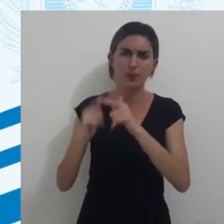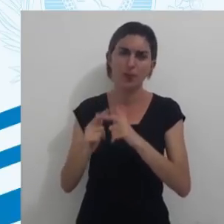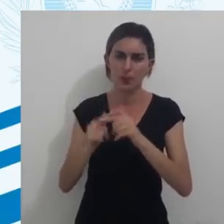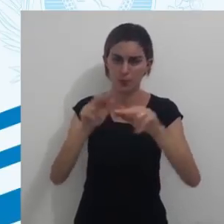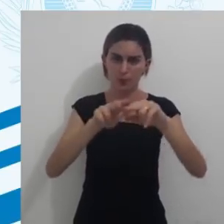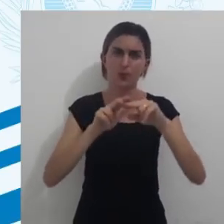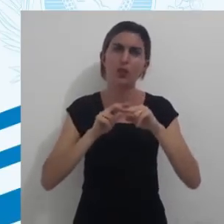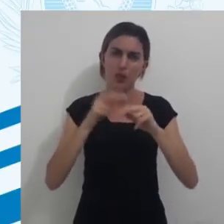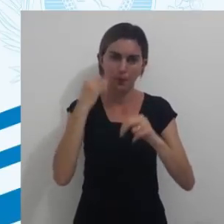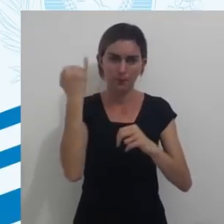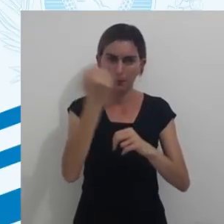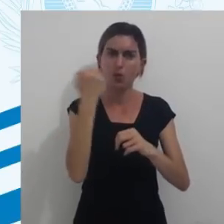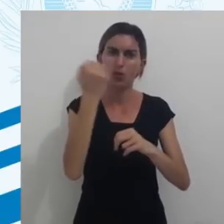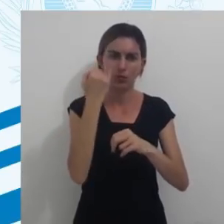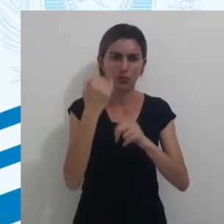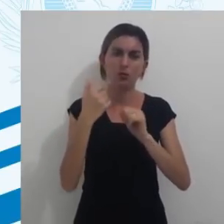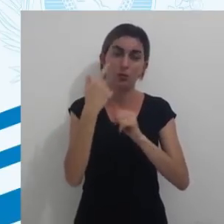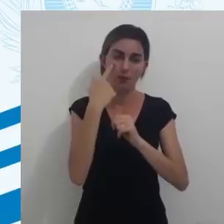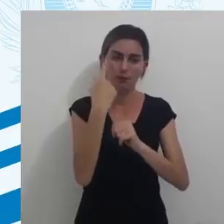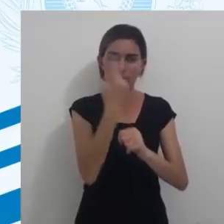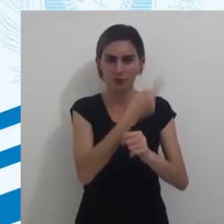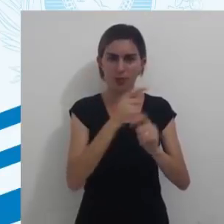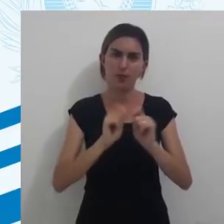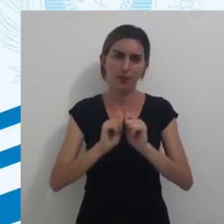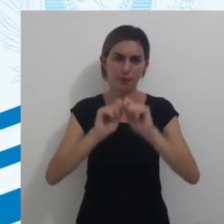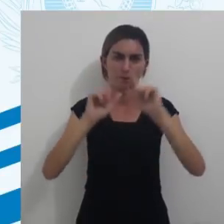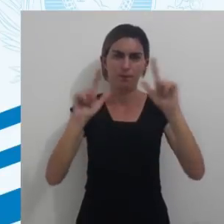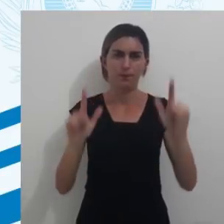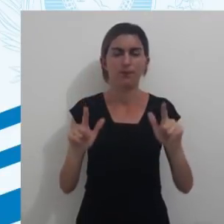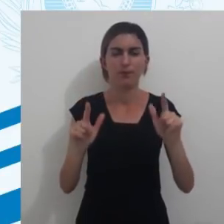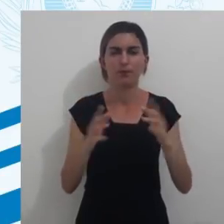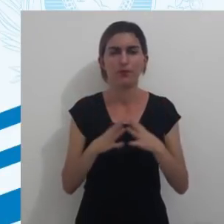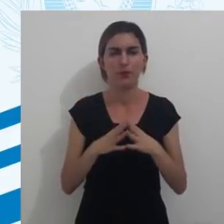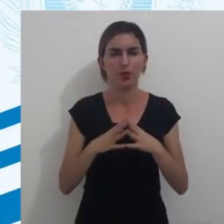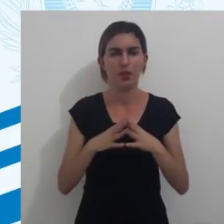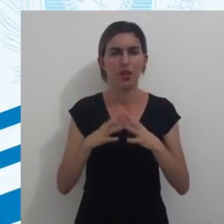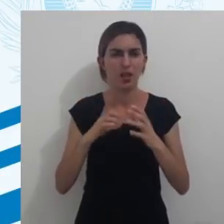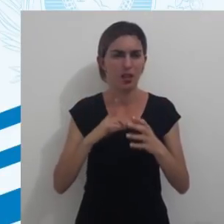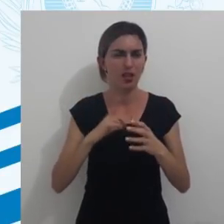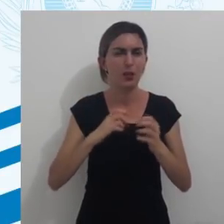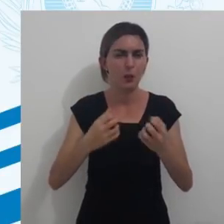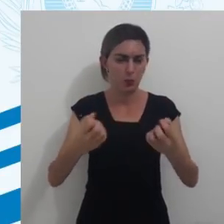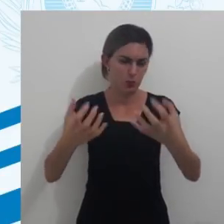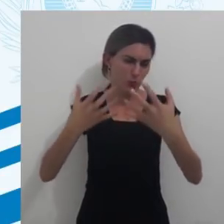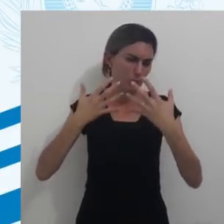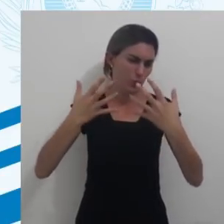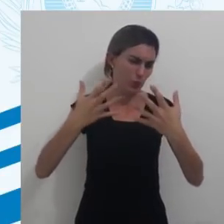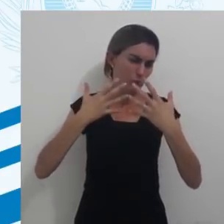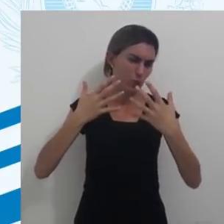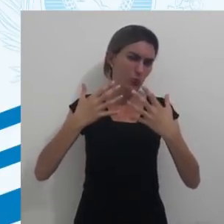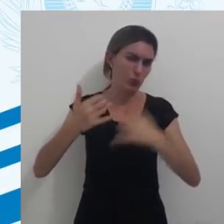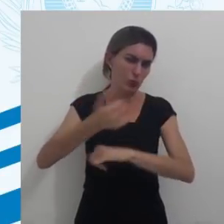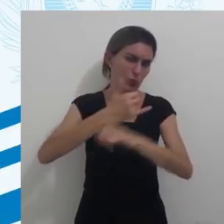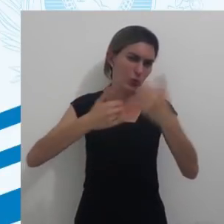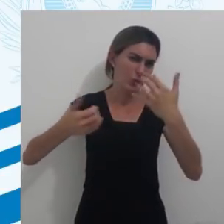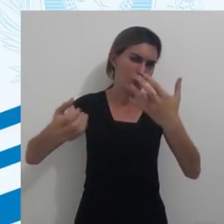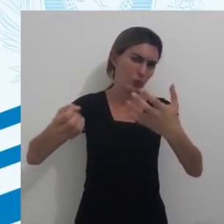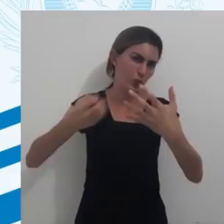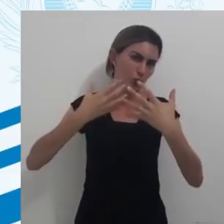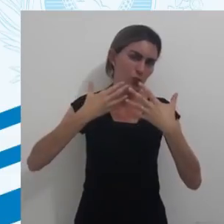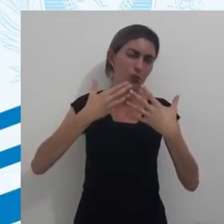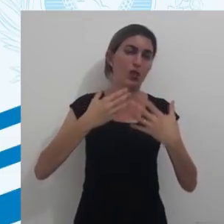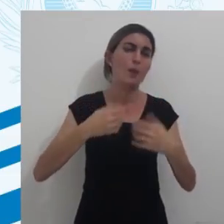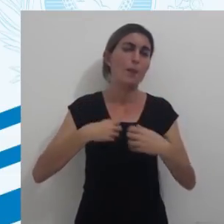Eu acho importante vocês observarem essa imagem. A constante exposição à radiação ela pode causar